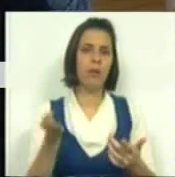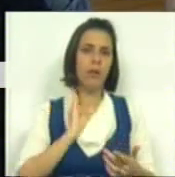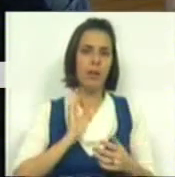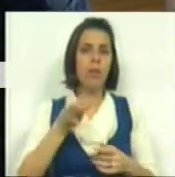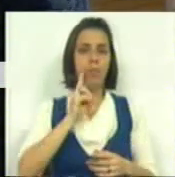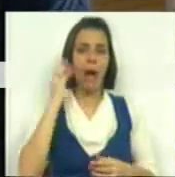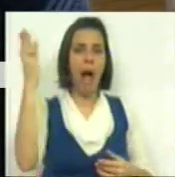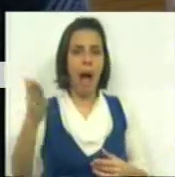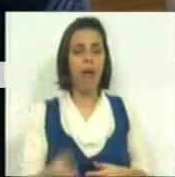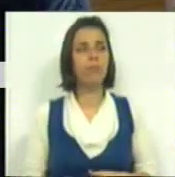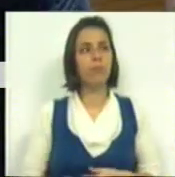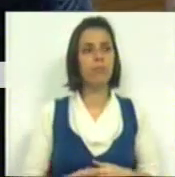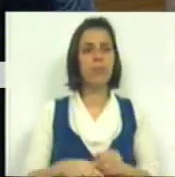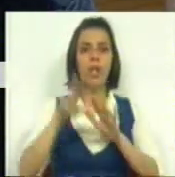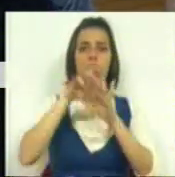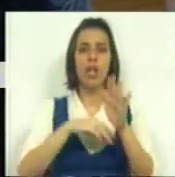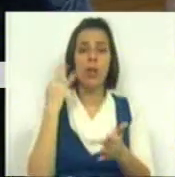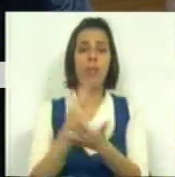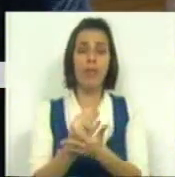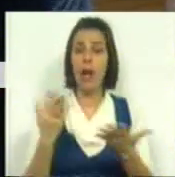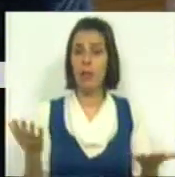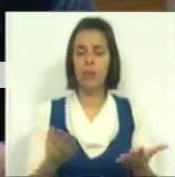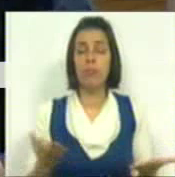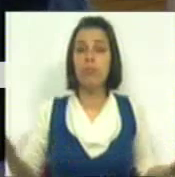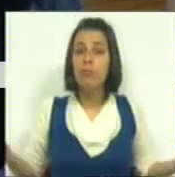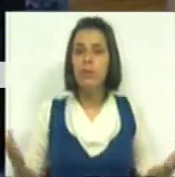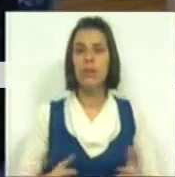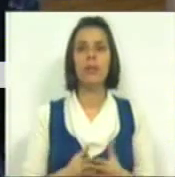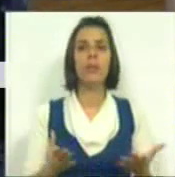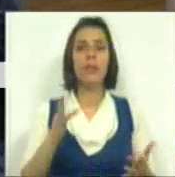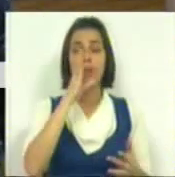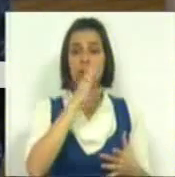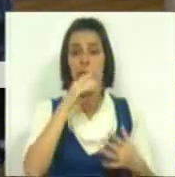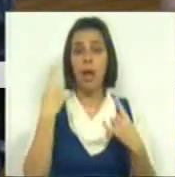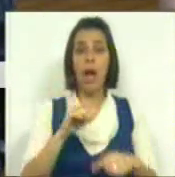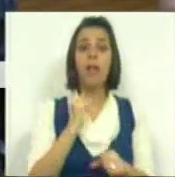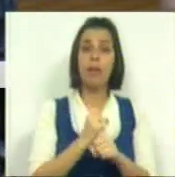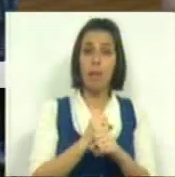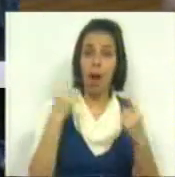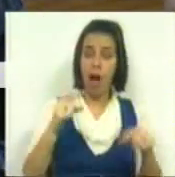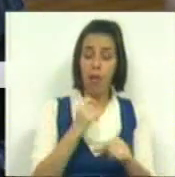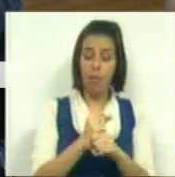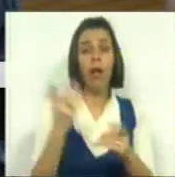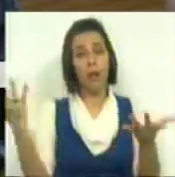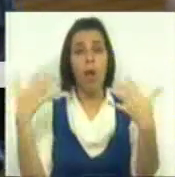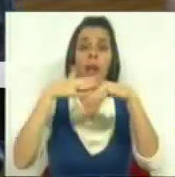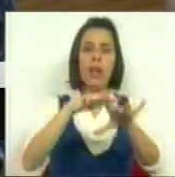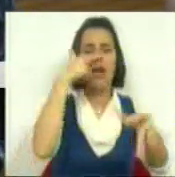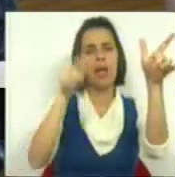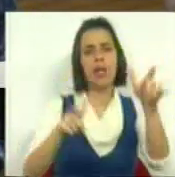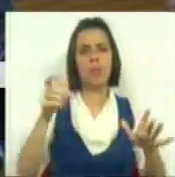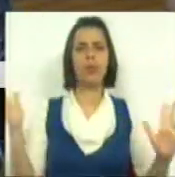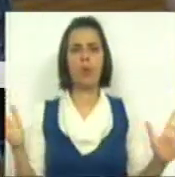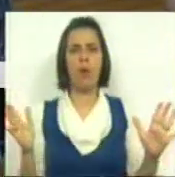subordinação hierárquica, com um regime de faltas. E, portanto, se há trabalho, integrem as